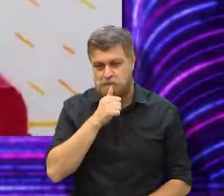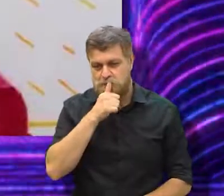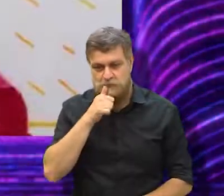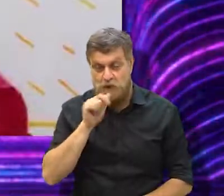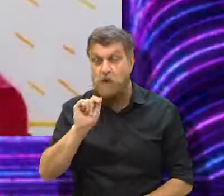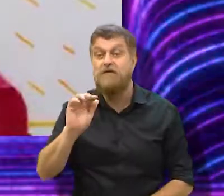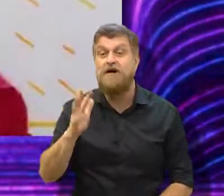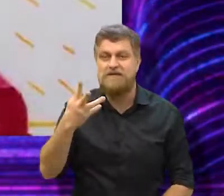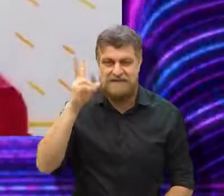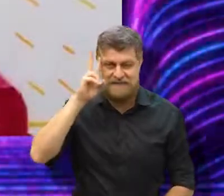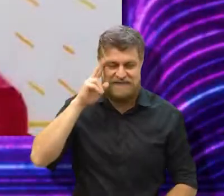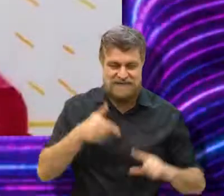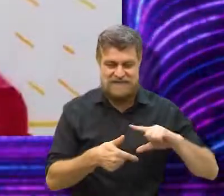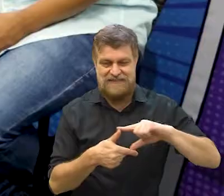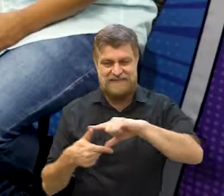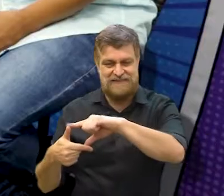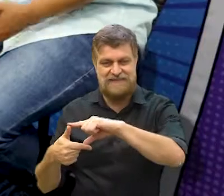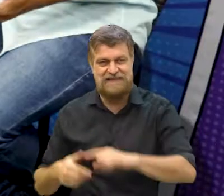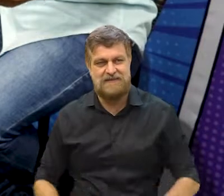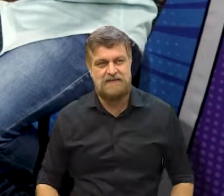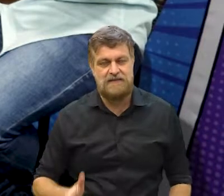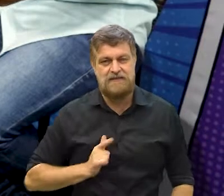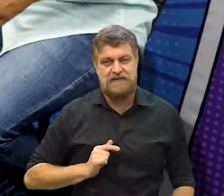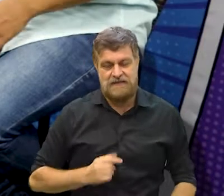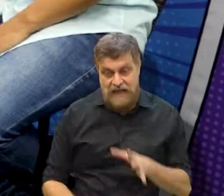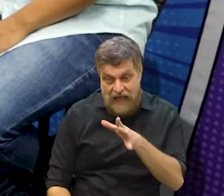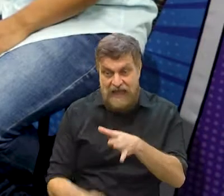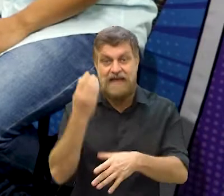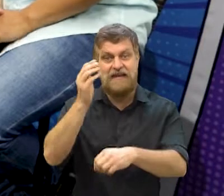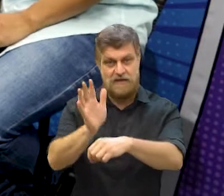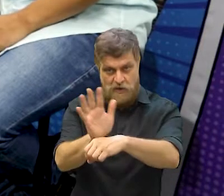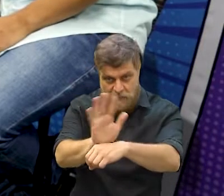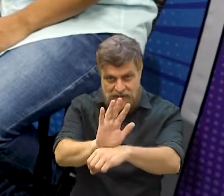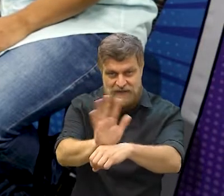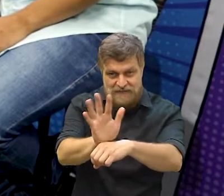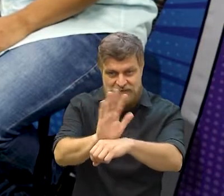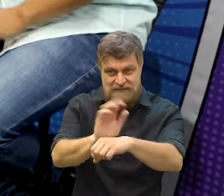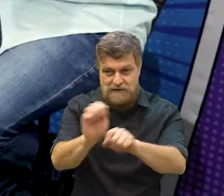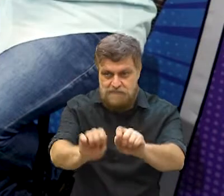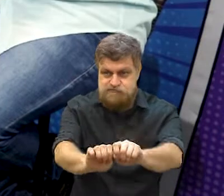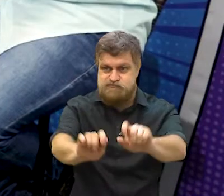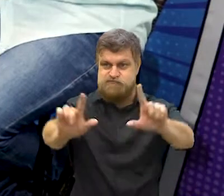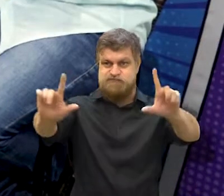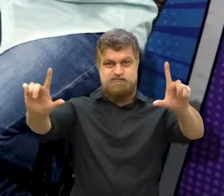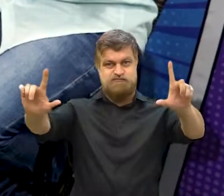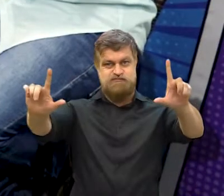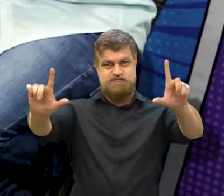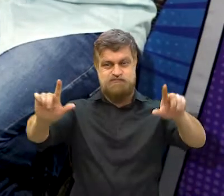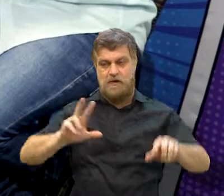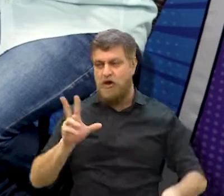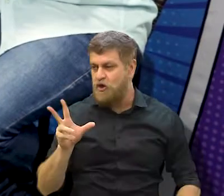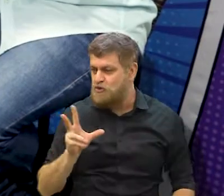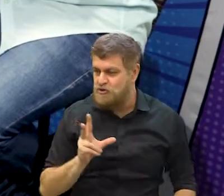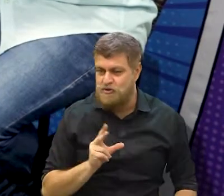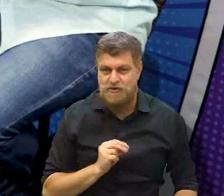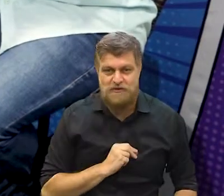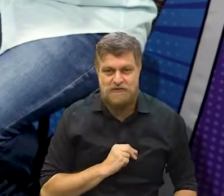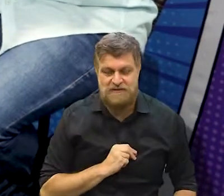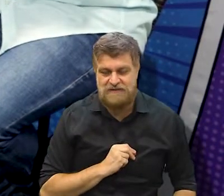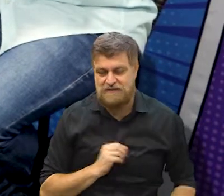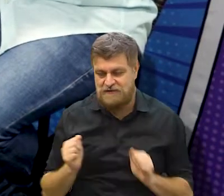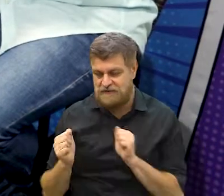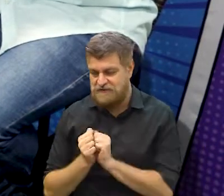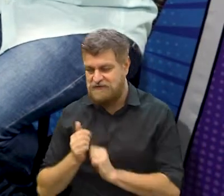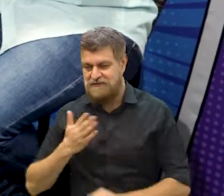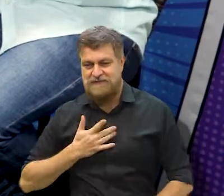uma pitadinha do que vai ser a HQ. Por que não, né? Uma animação, né? Pessoal, nas telonas. Nossa, isso vai. Aí